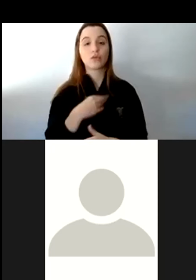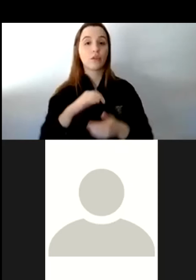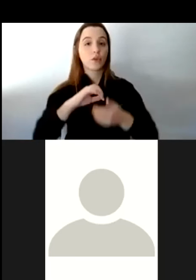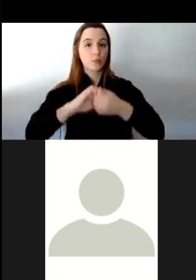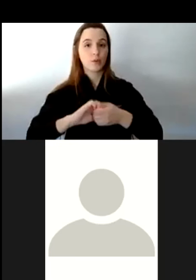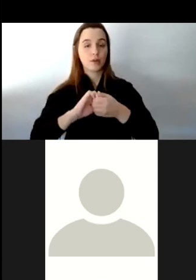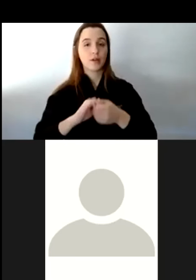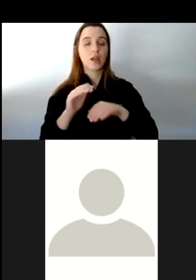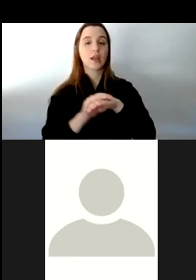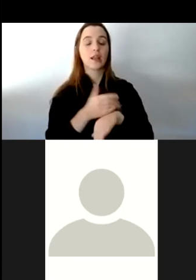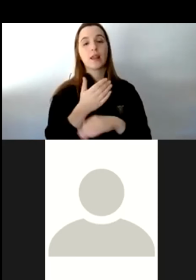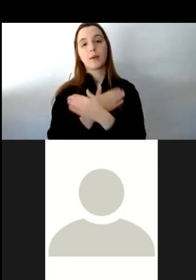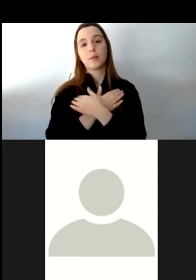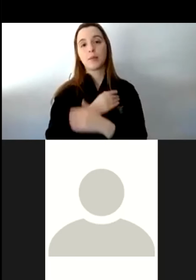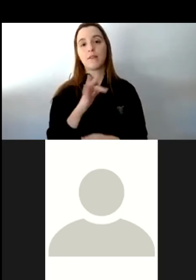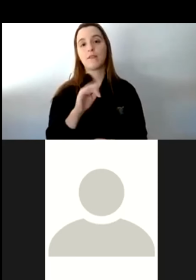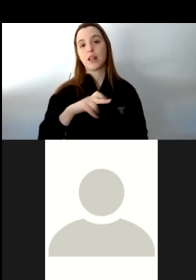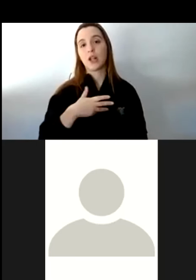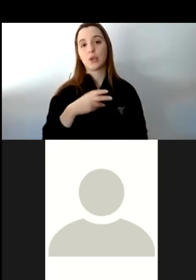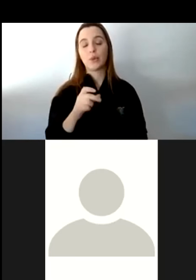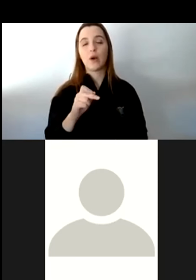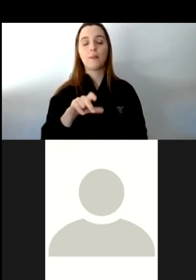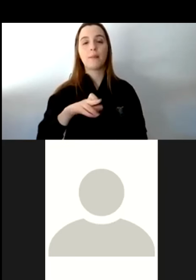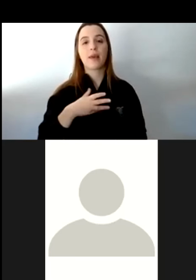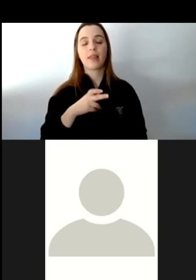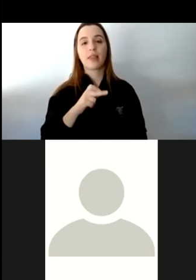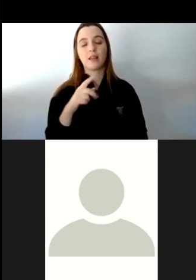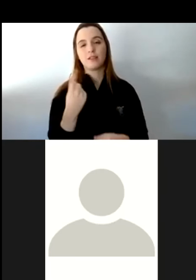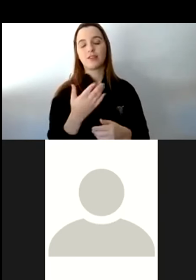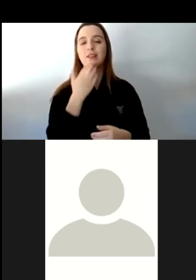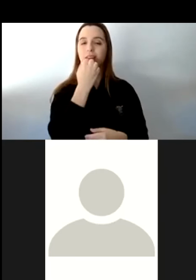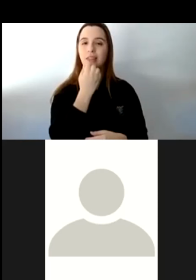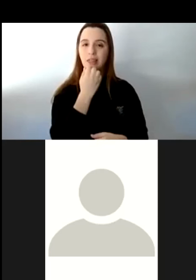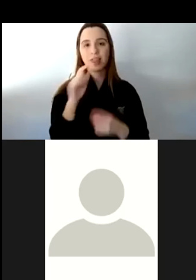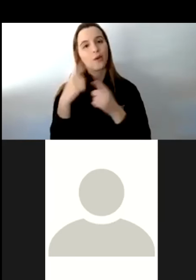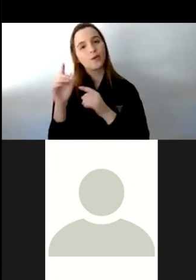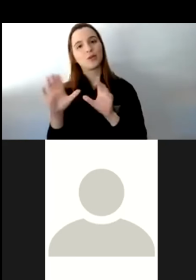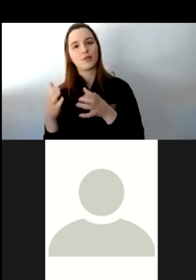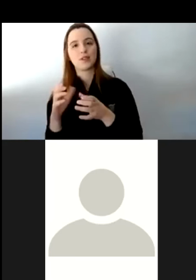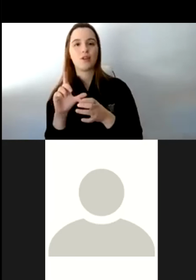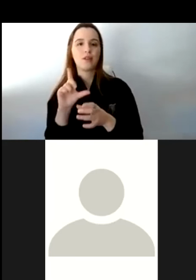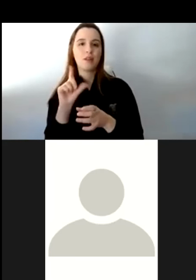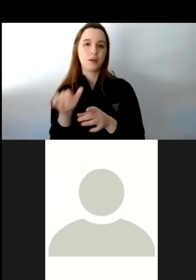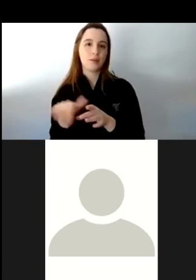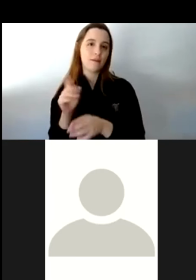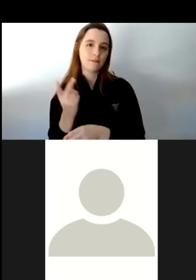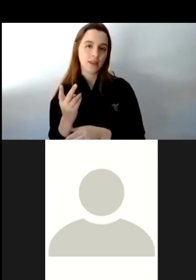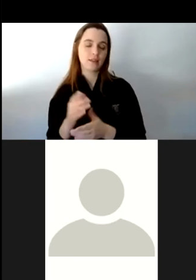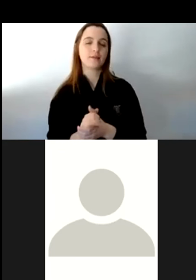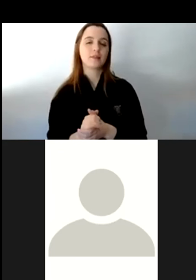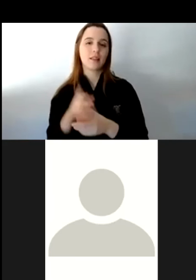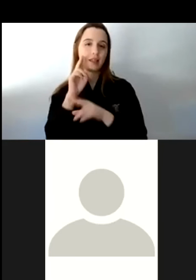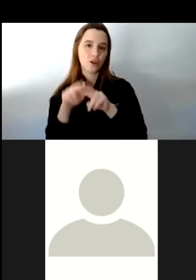amigo professor Fernando Almeida, com quem temos o prazer de partilhar numa outra comissão de diagnóstico precoce, e queria-lhe